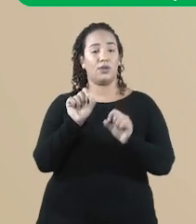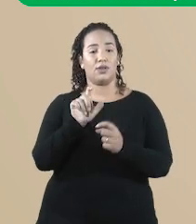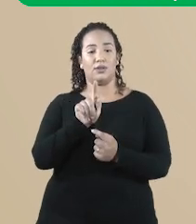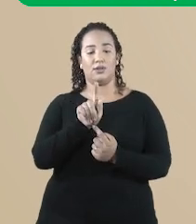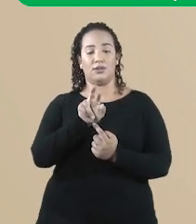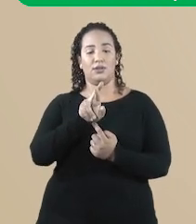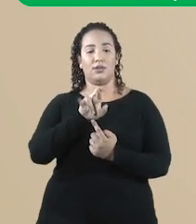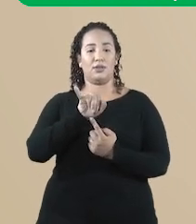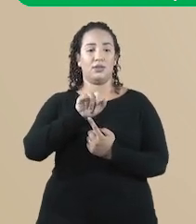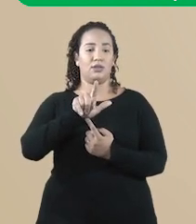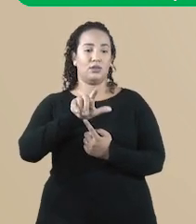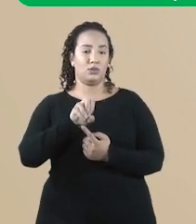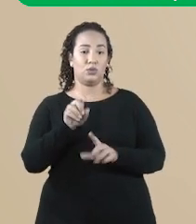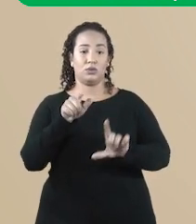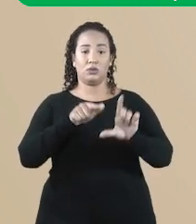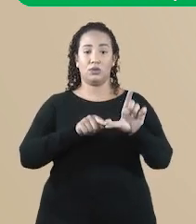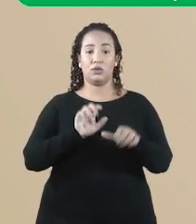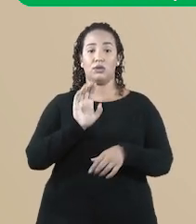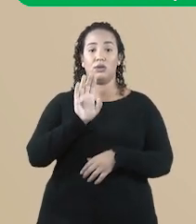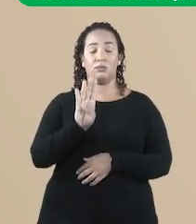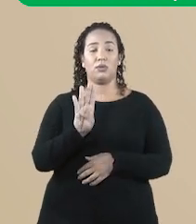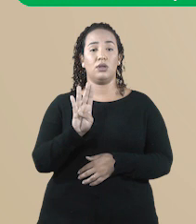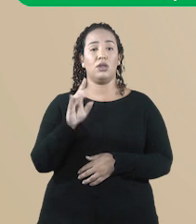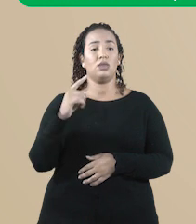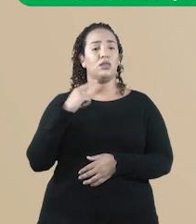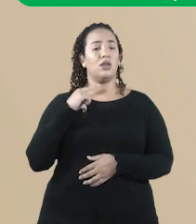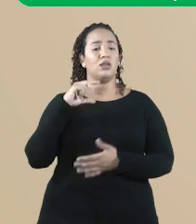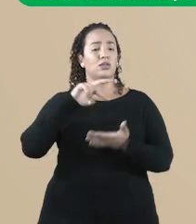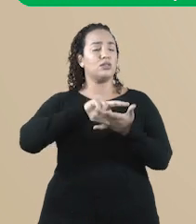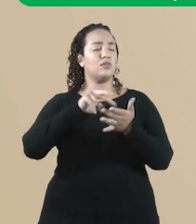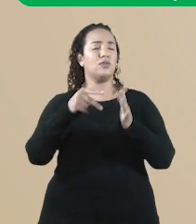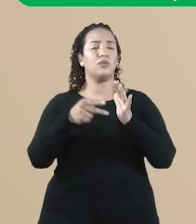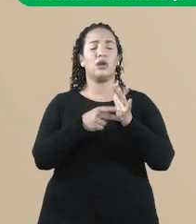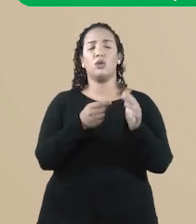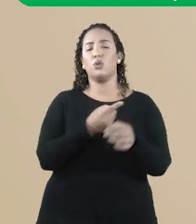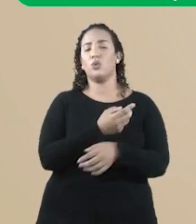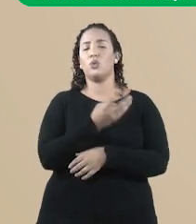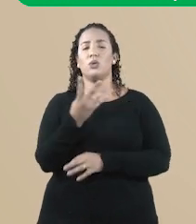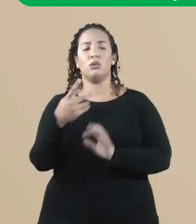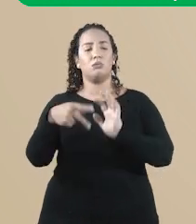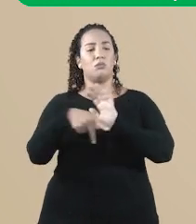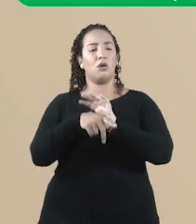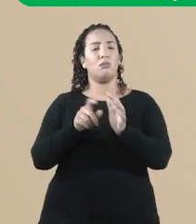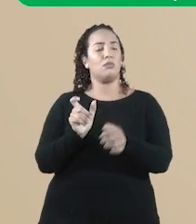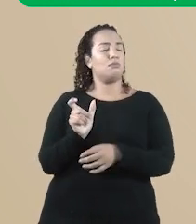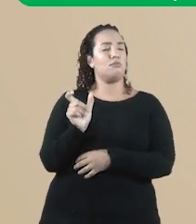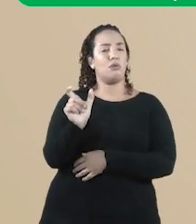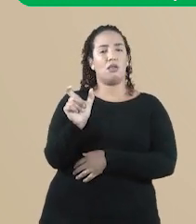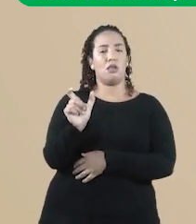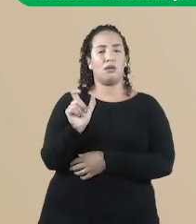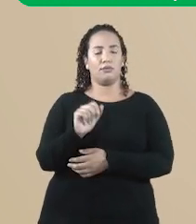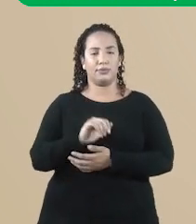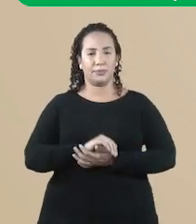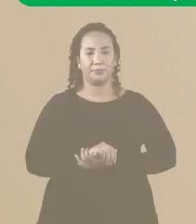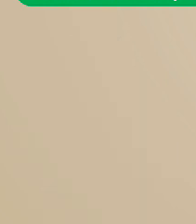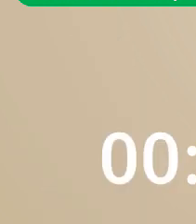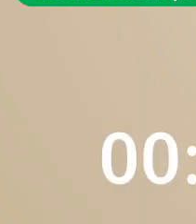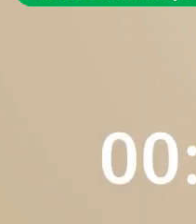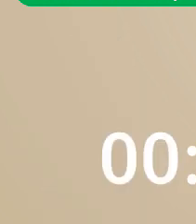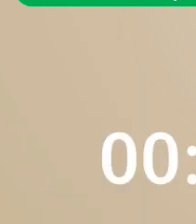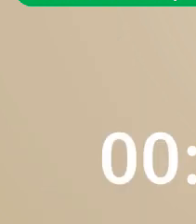Definida é grilo. B. Quantos significados da palavra grilo foram apresentados nesse